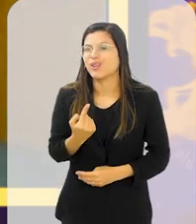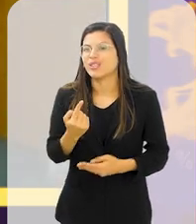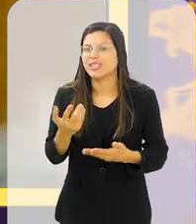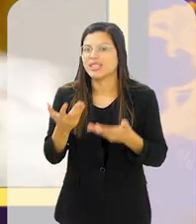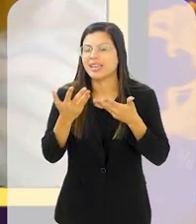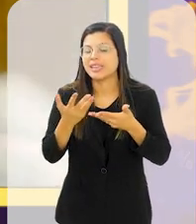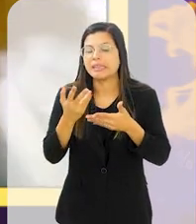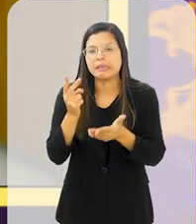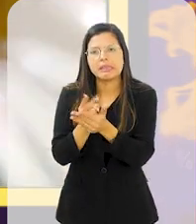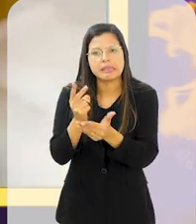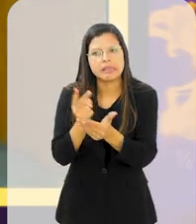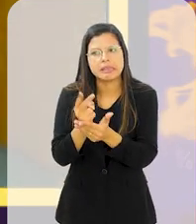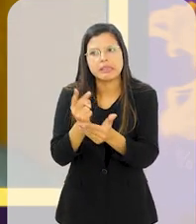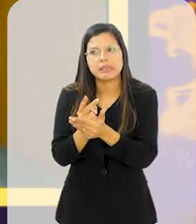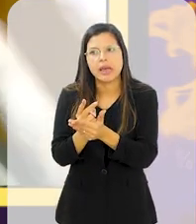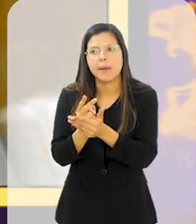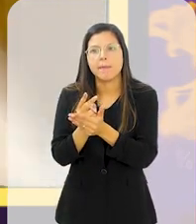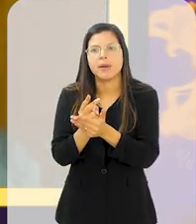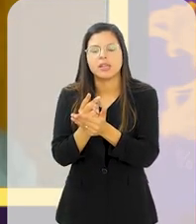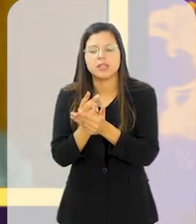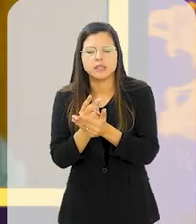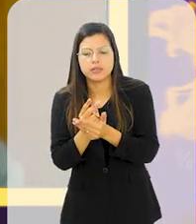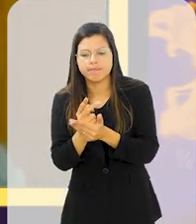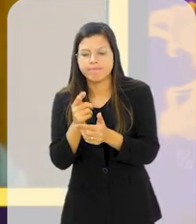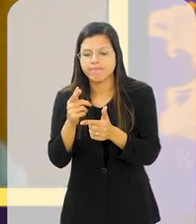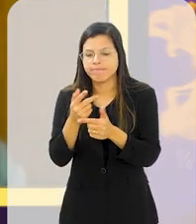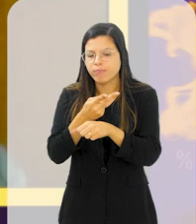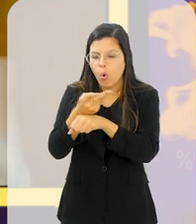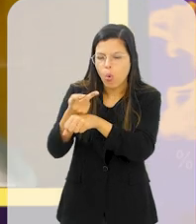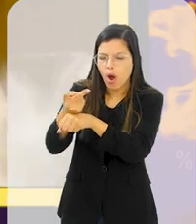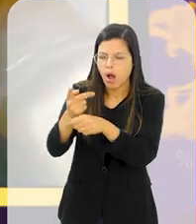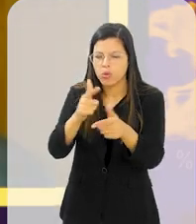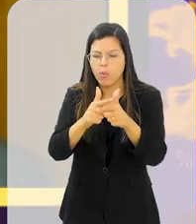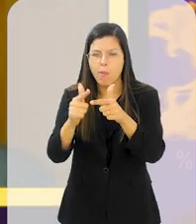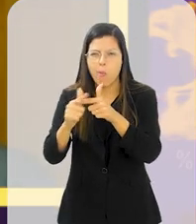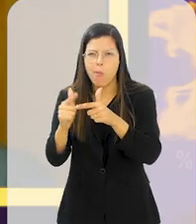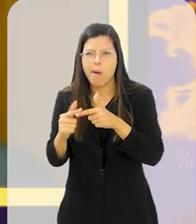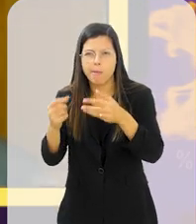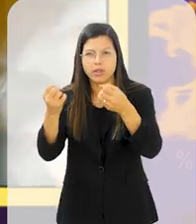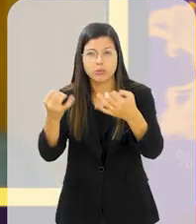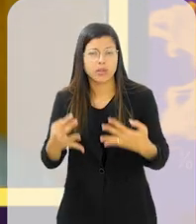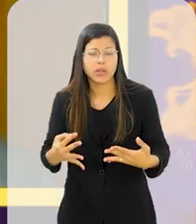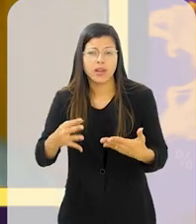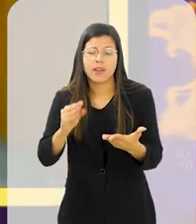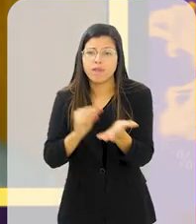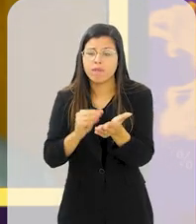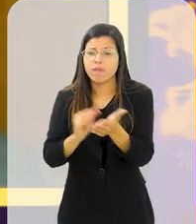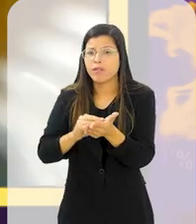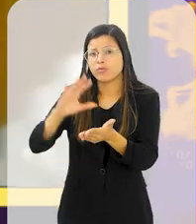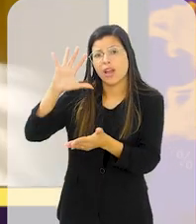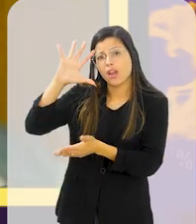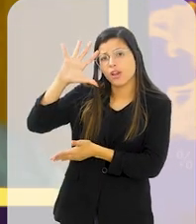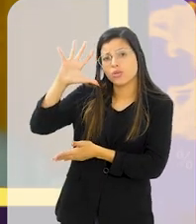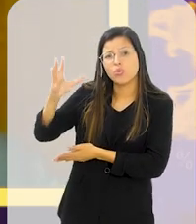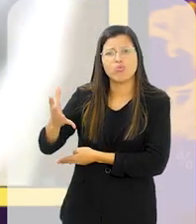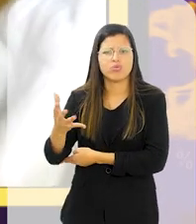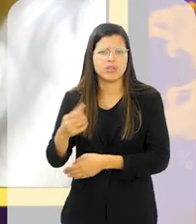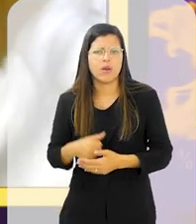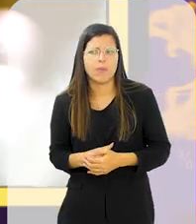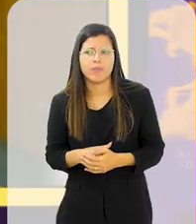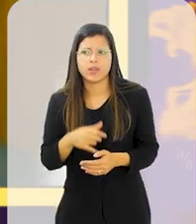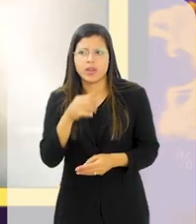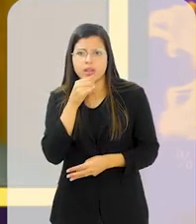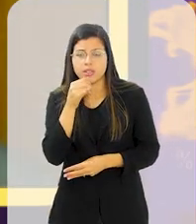natural a ficar buscando o tempo todo os problemas que nós temos como explicação e pouca solução. Por exemplo, o